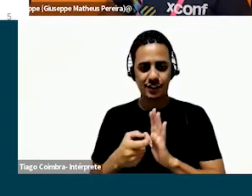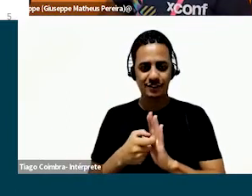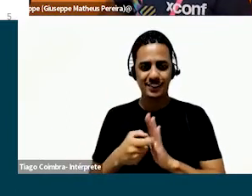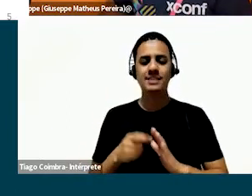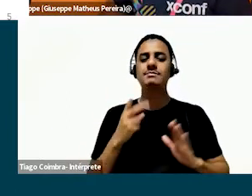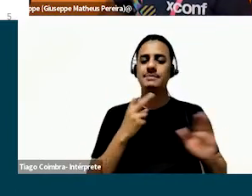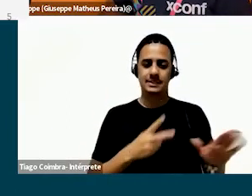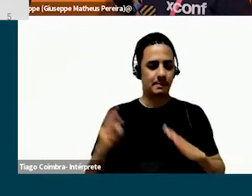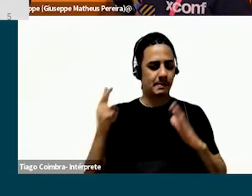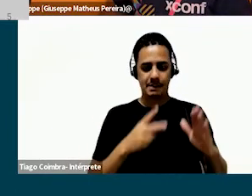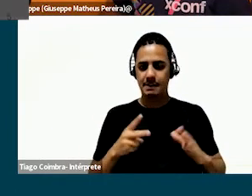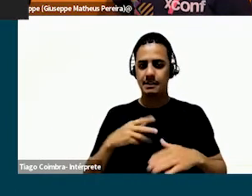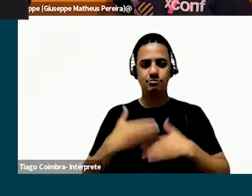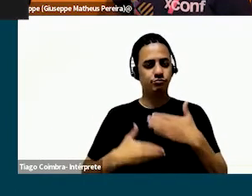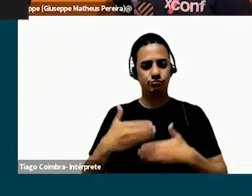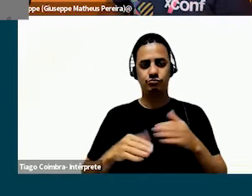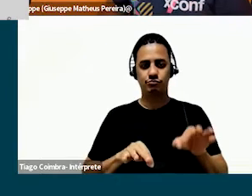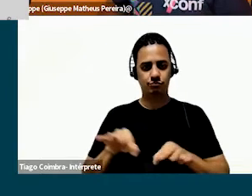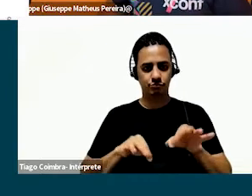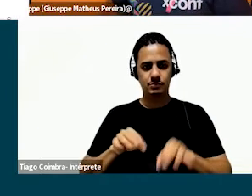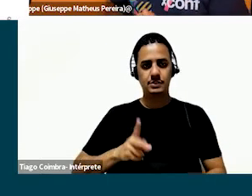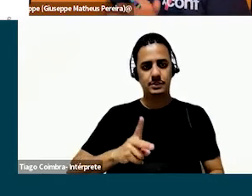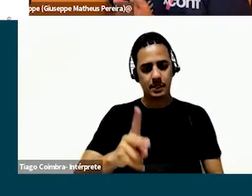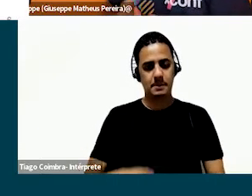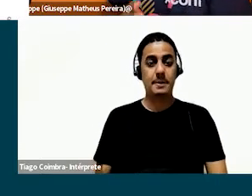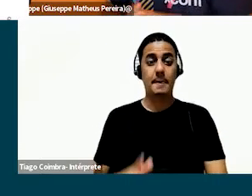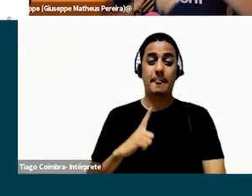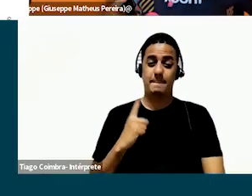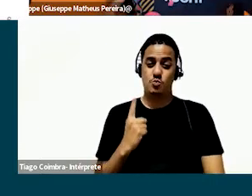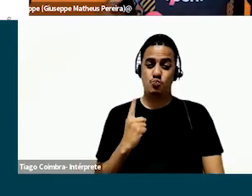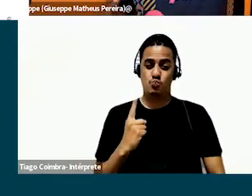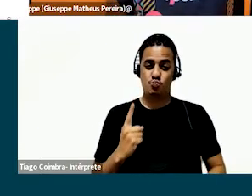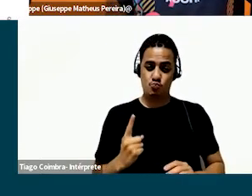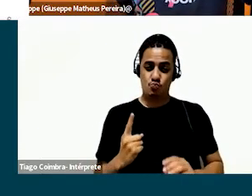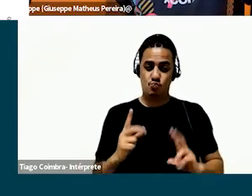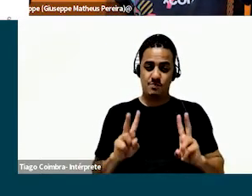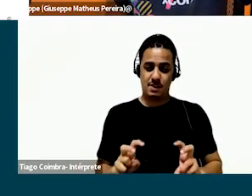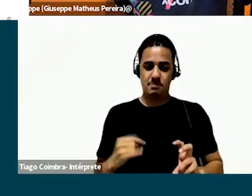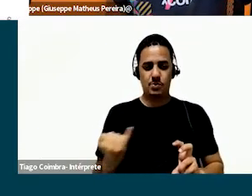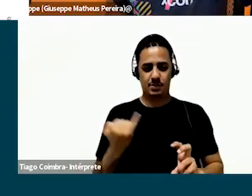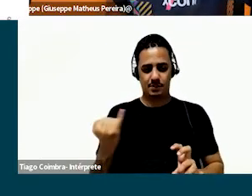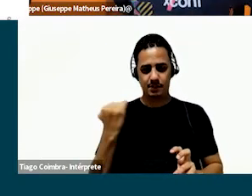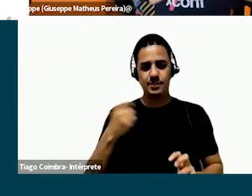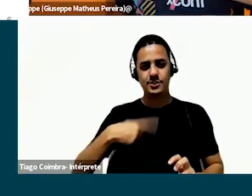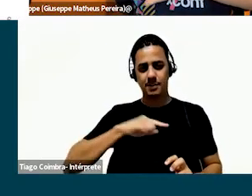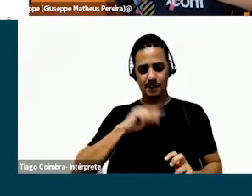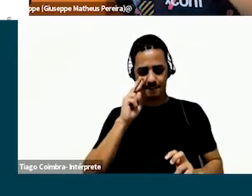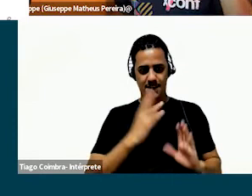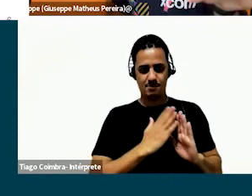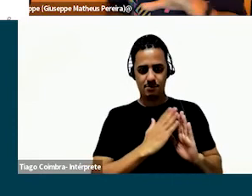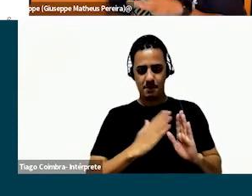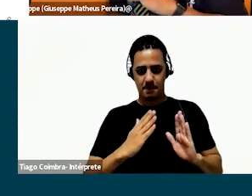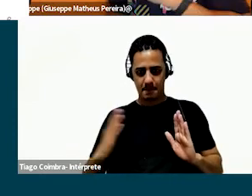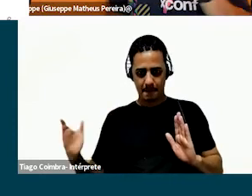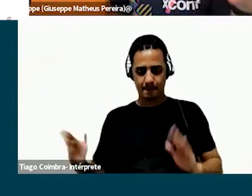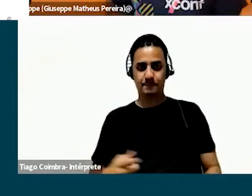diariamente, semanalmente, né? E outra coisa importante aqui, agora evoluindo ali na linha do tempo, é que eu peguei esse slide aqui